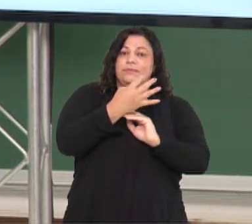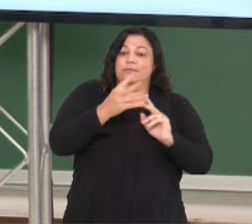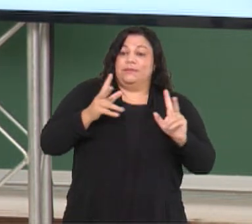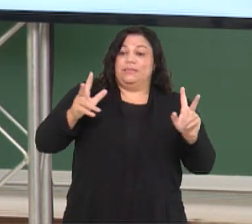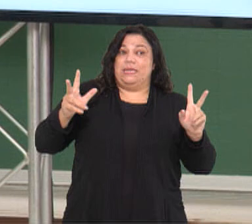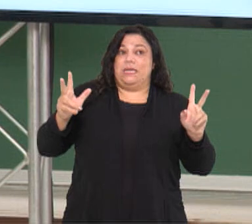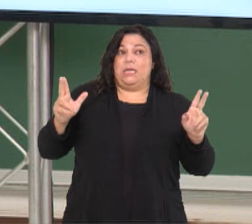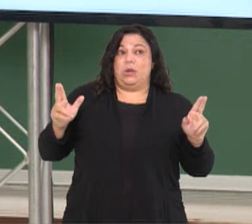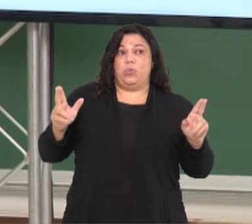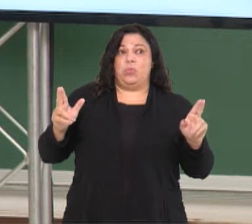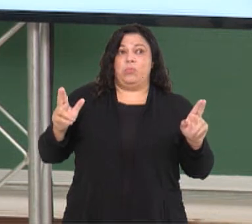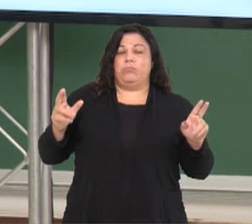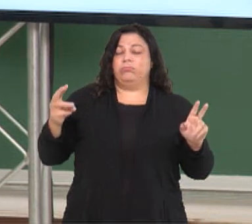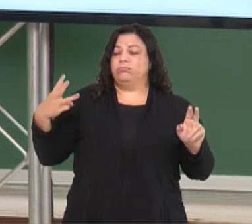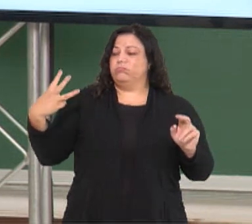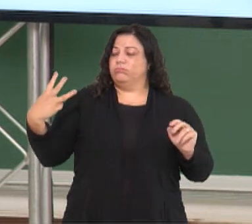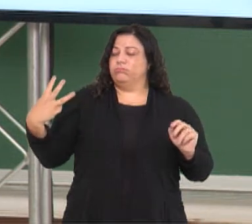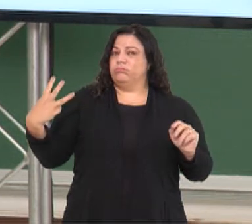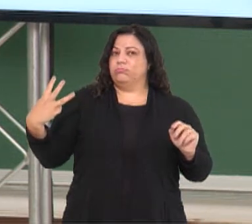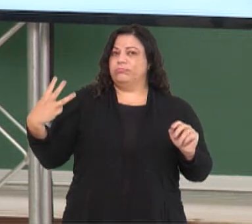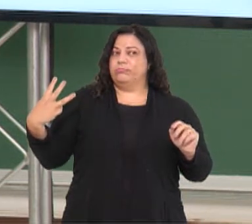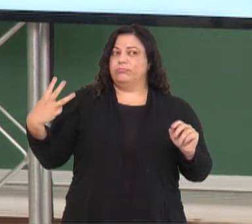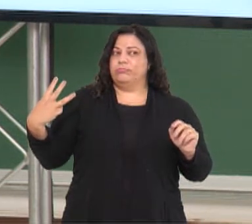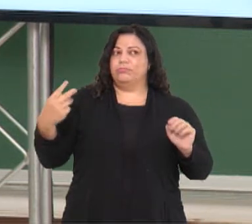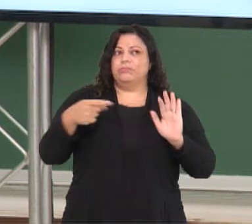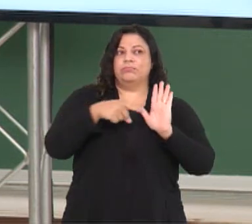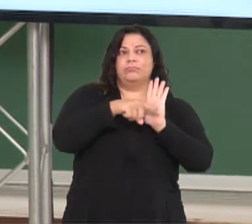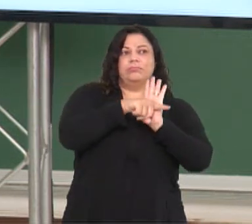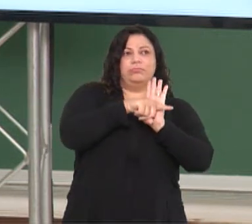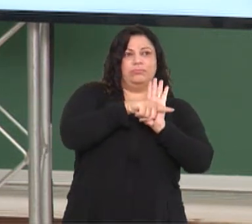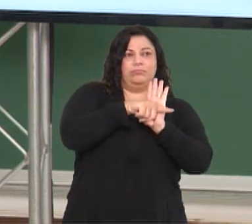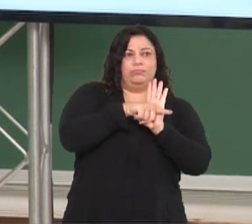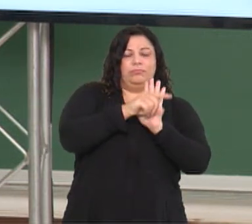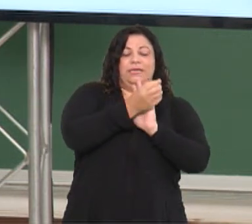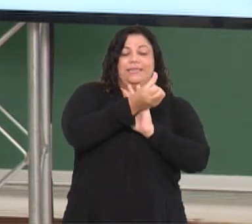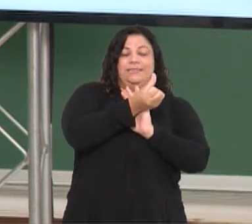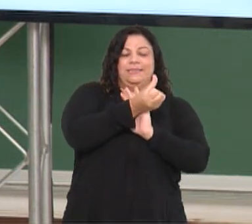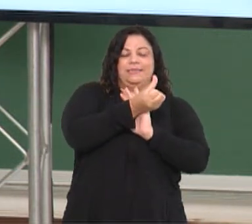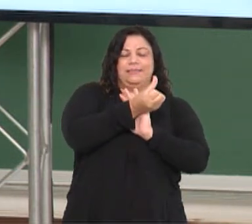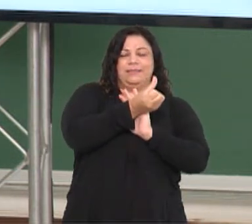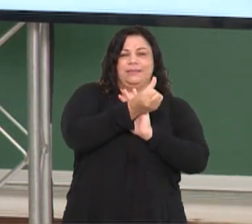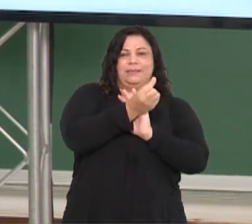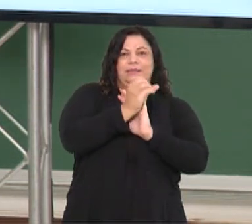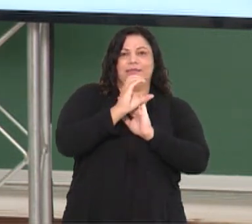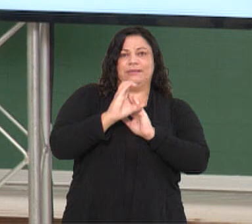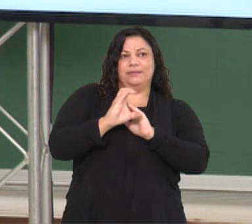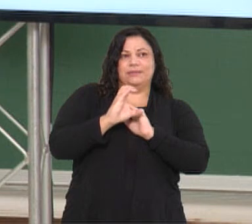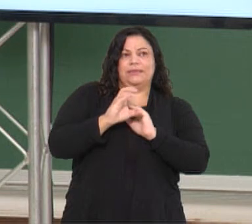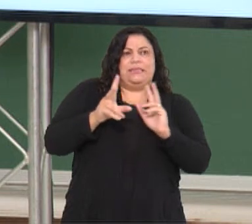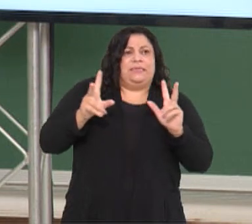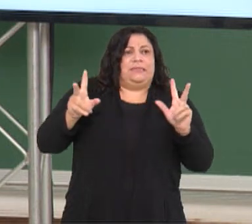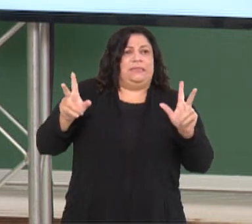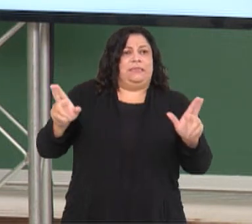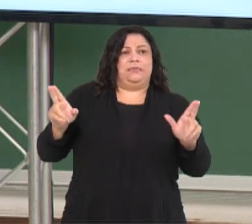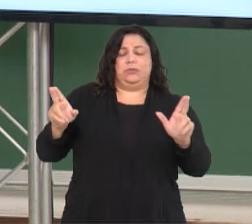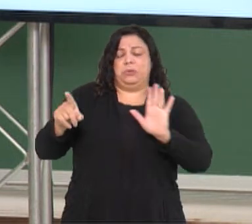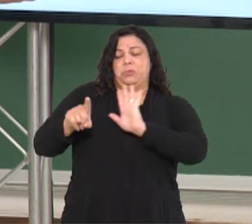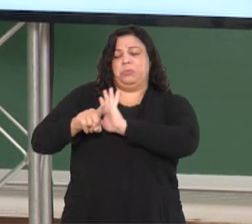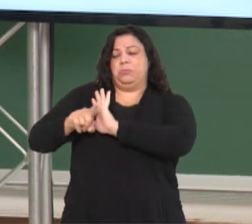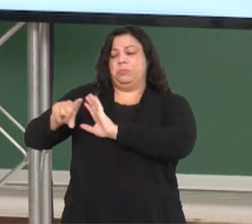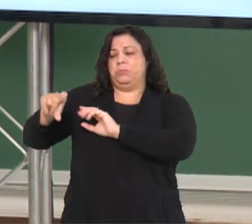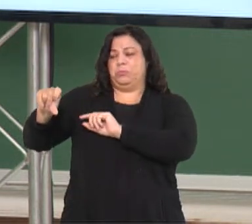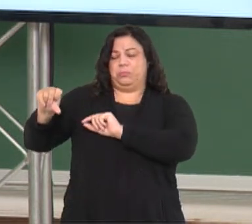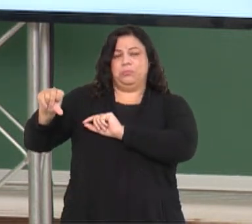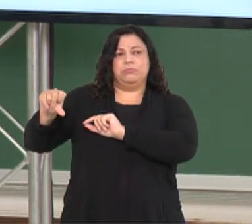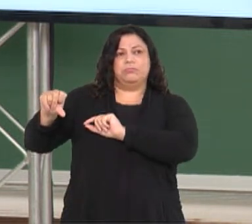3, que é o coeficiente. Negativo 6C, negativo B, tem que ser igual ao negativo 9. E C mais 2 tem que